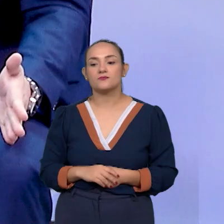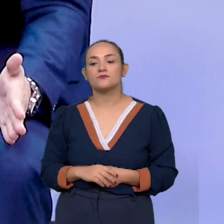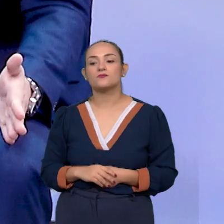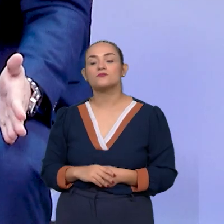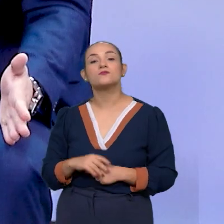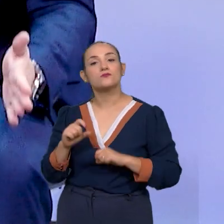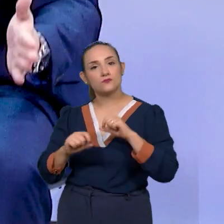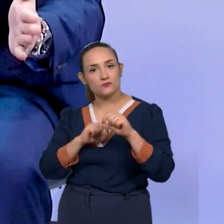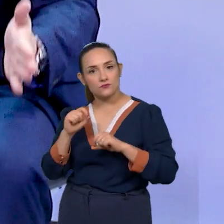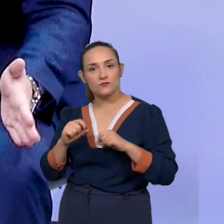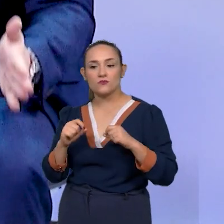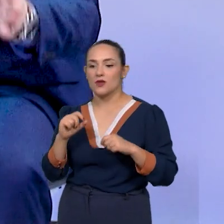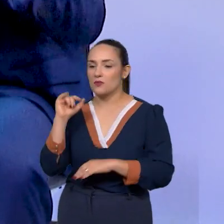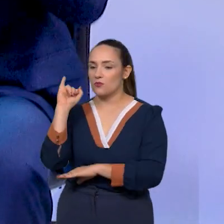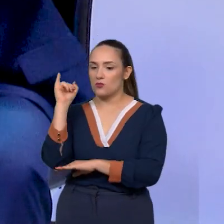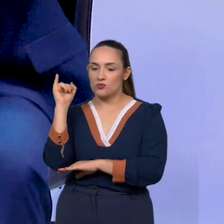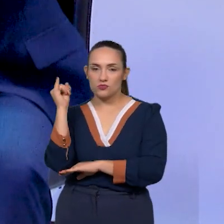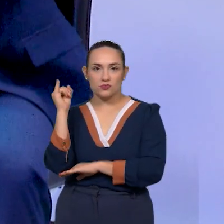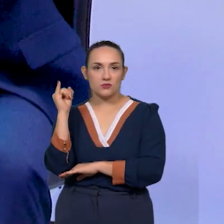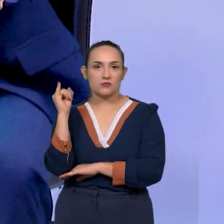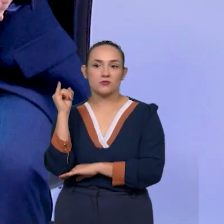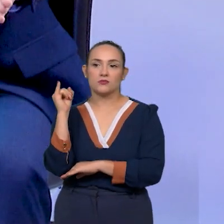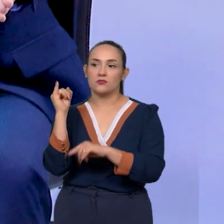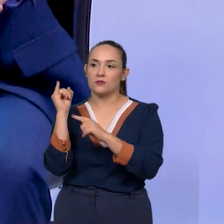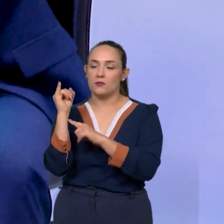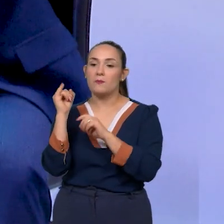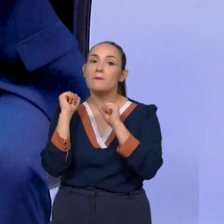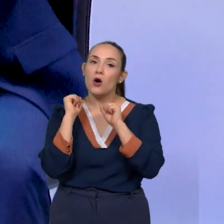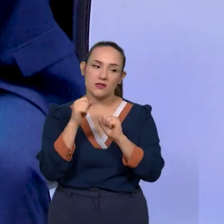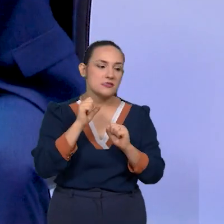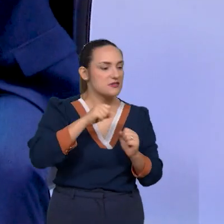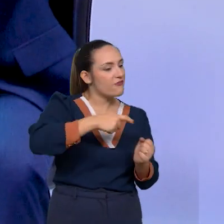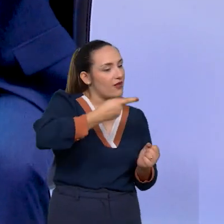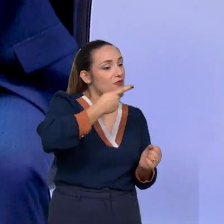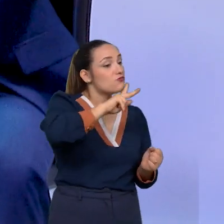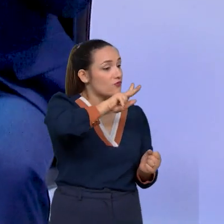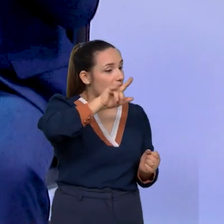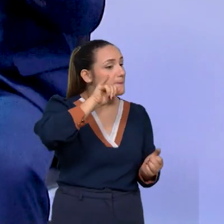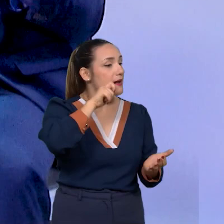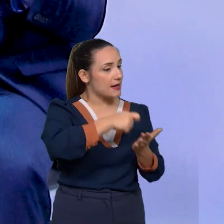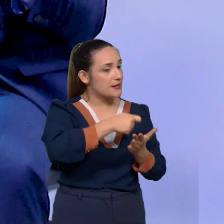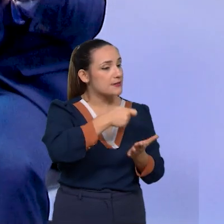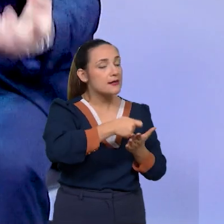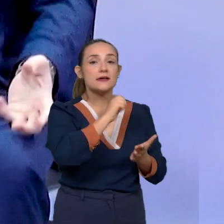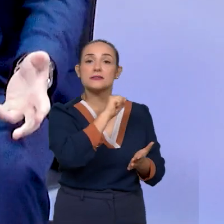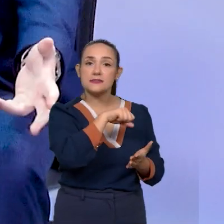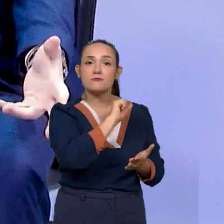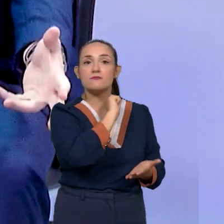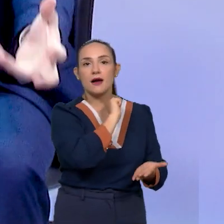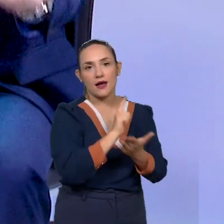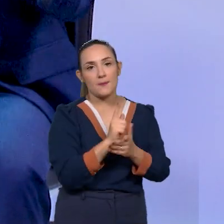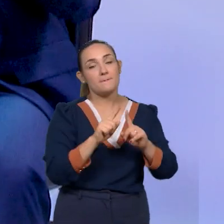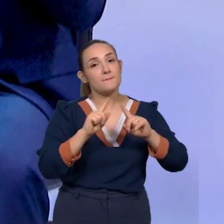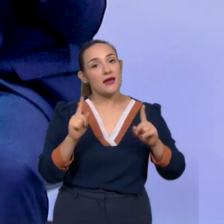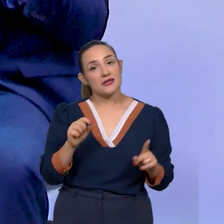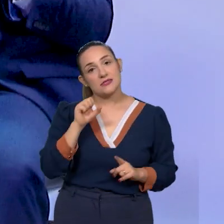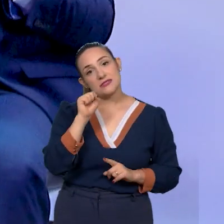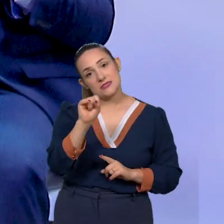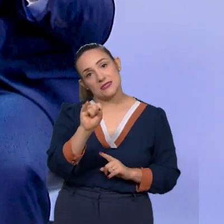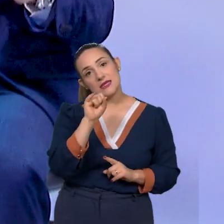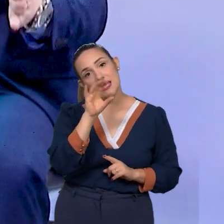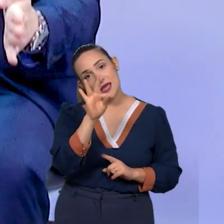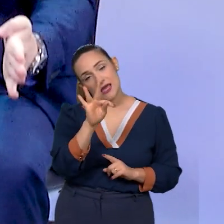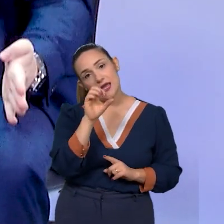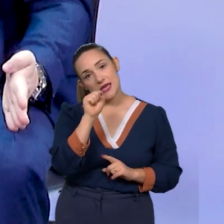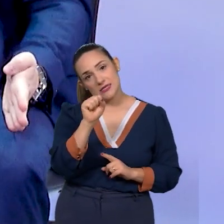daquela decisão o fisco pode cobrar do contribuinte aquele tributo e ao mesmo tempo em que a decisão do